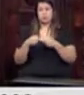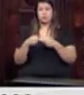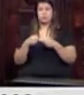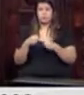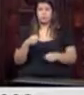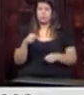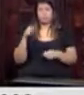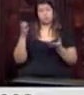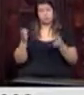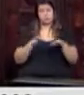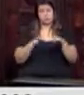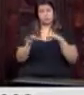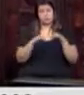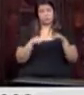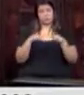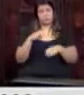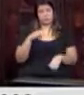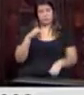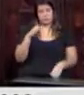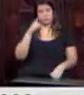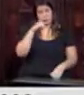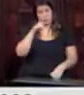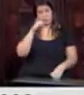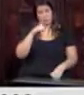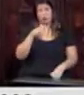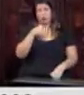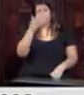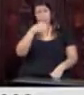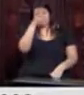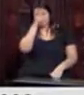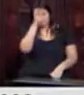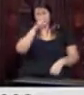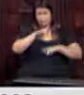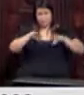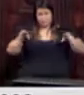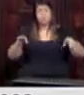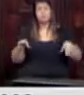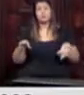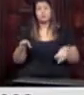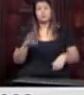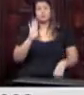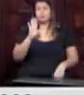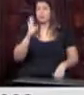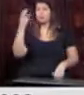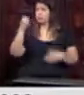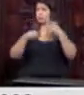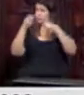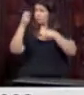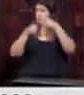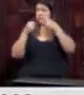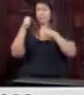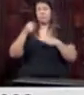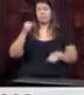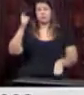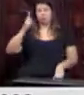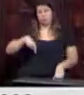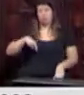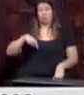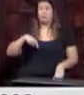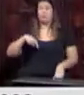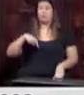deste projeto seja o setor hortifrutigranjeiro, mas o leite foi quem trouxe toda